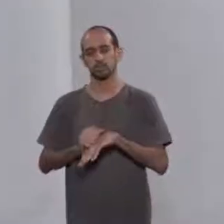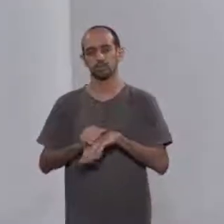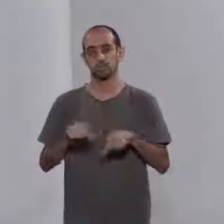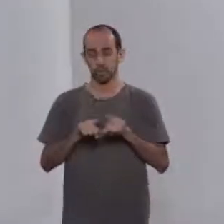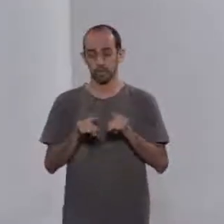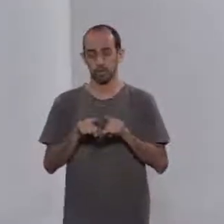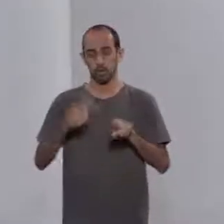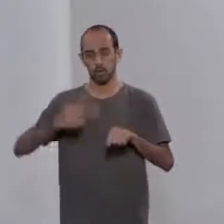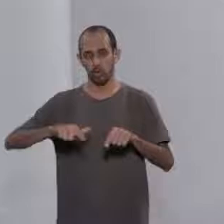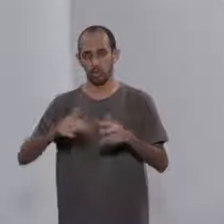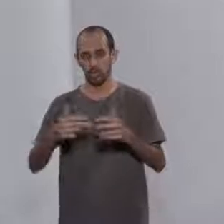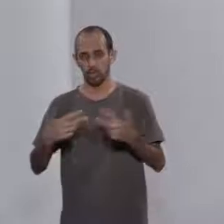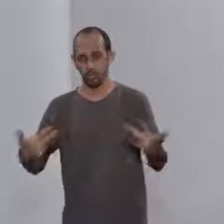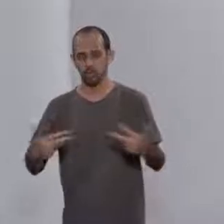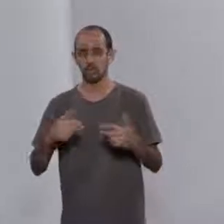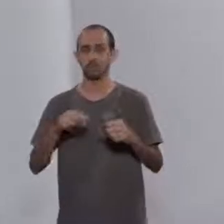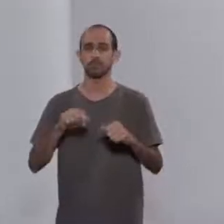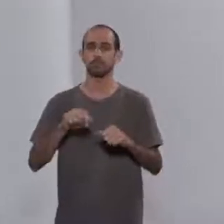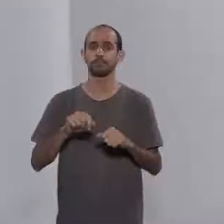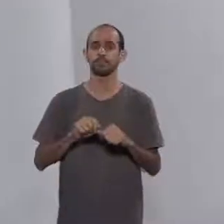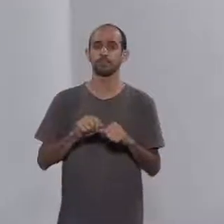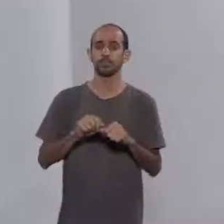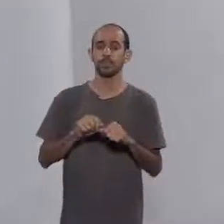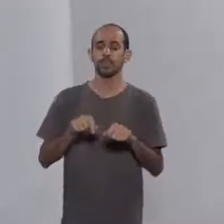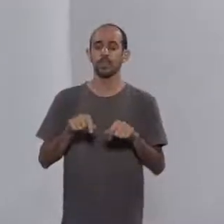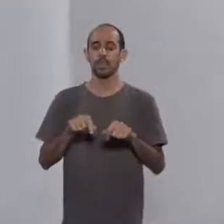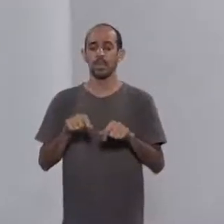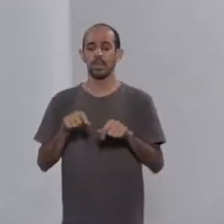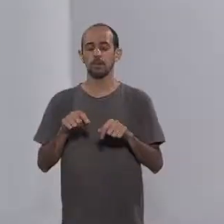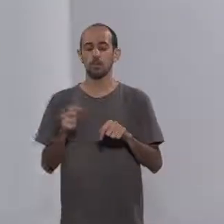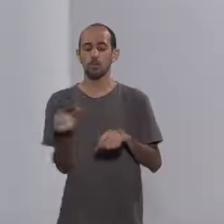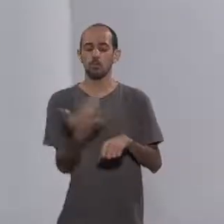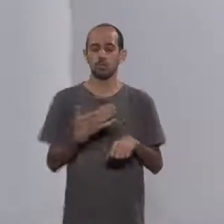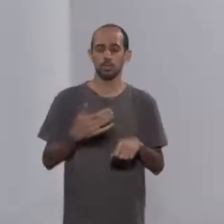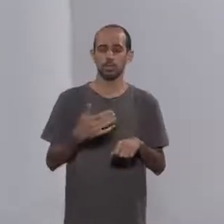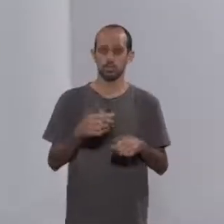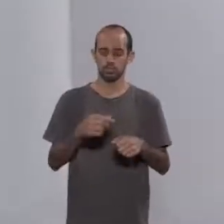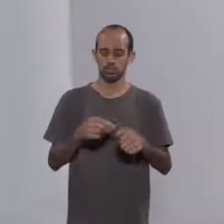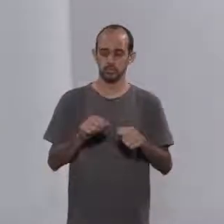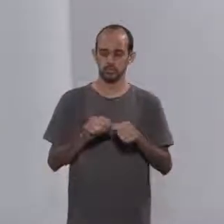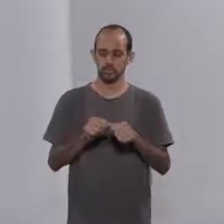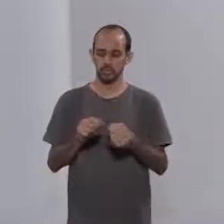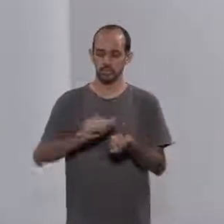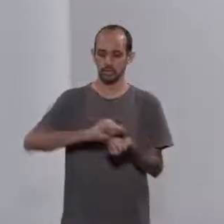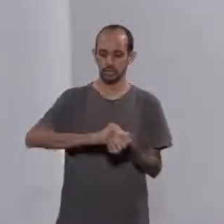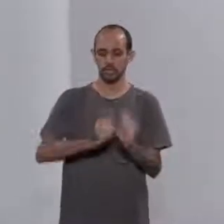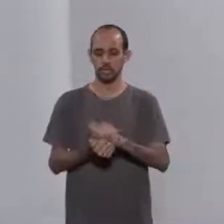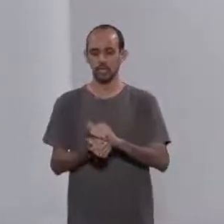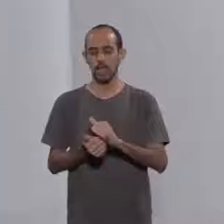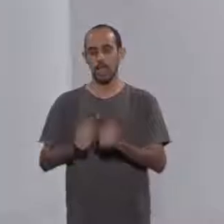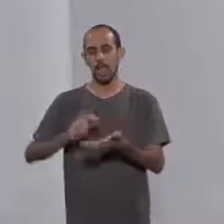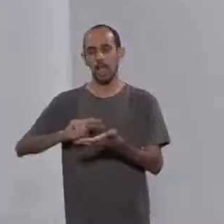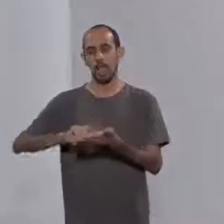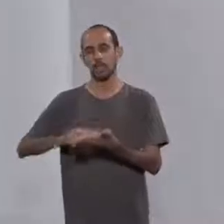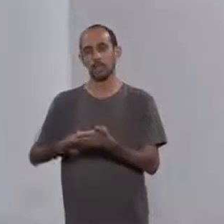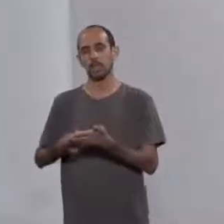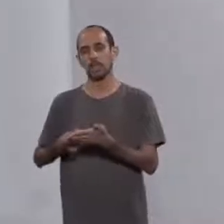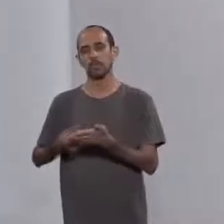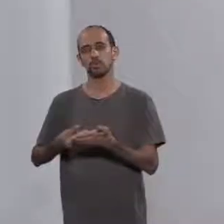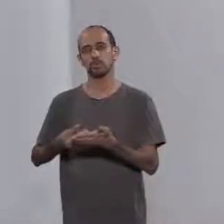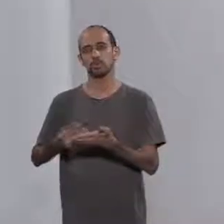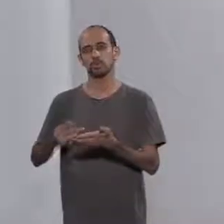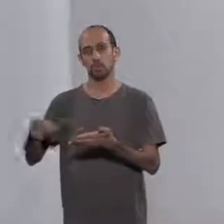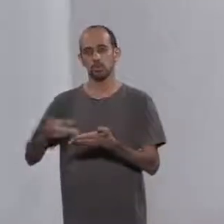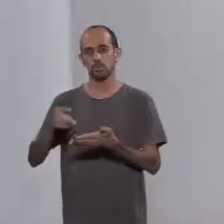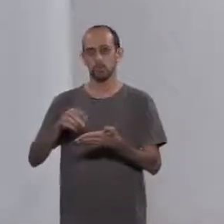também tem uma outra questão, que é a gente recebeu, a gente fez a tradução dos livros de tinta para